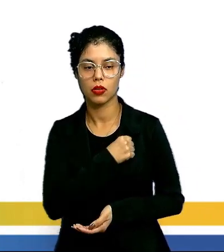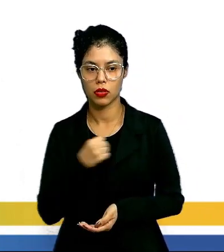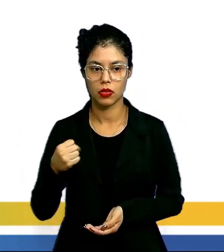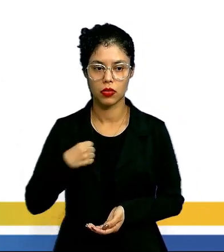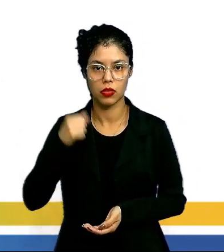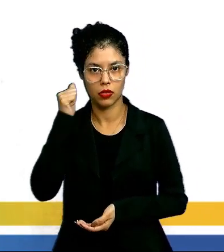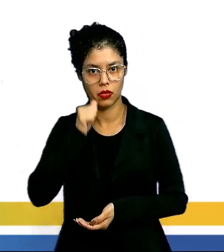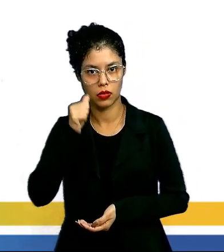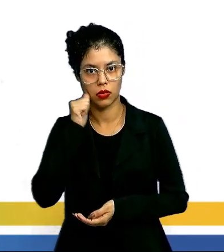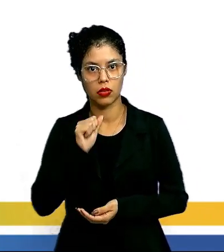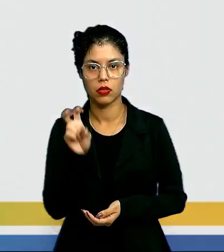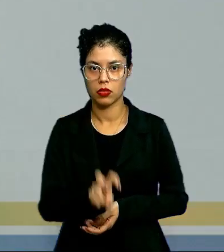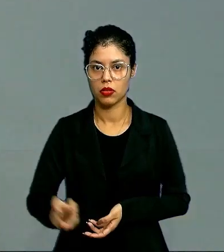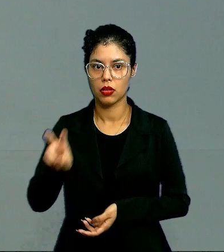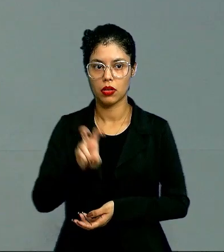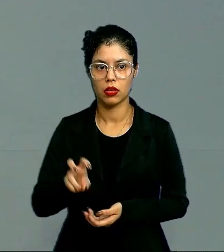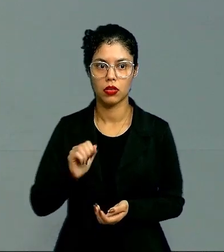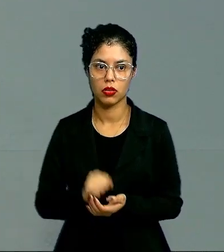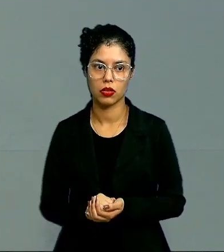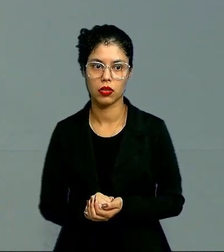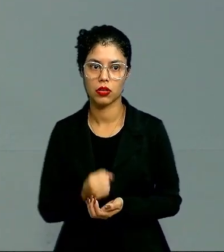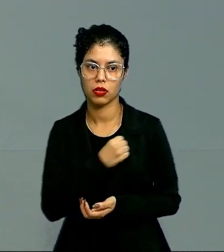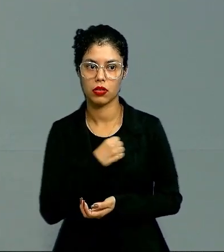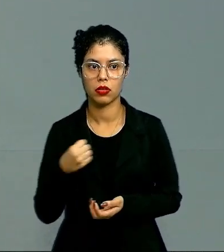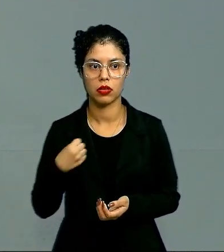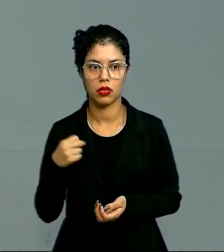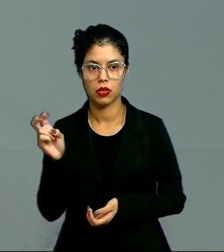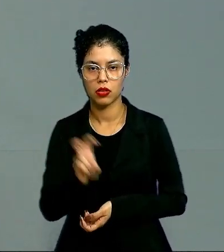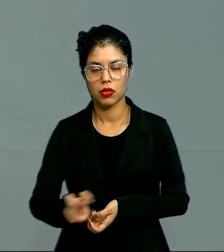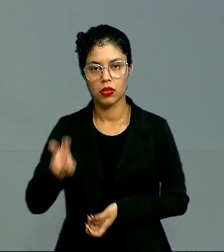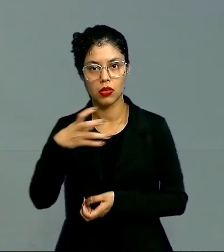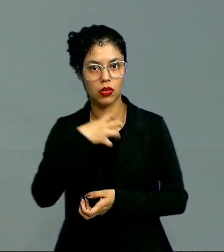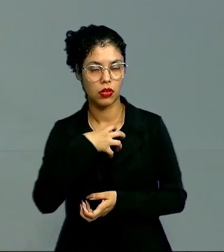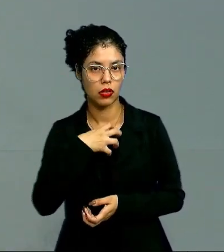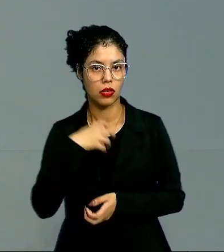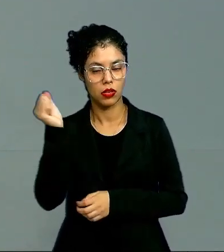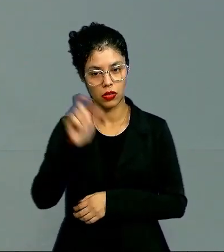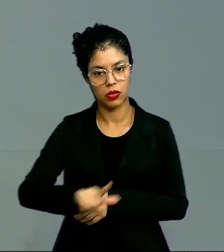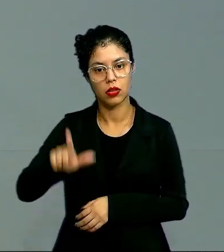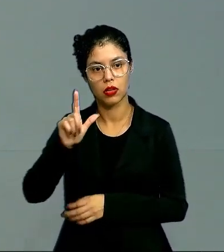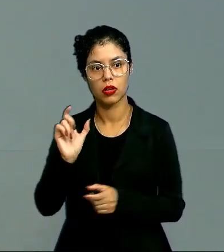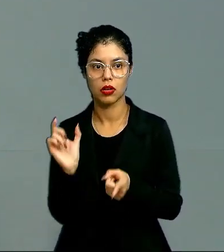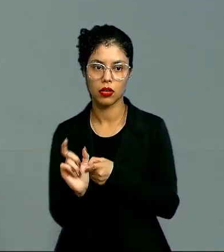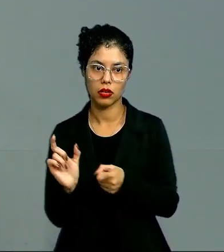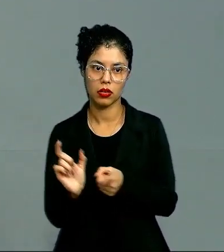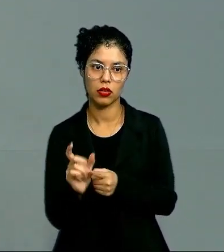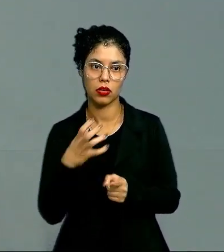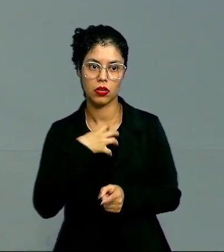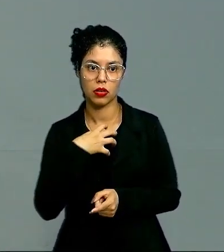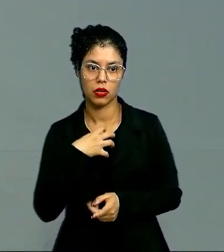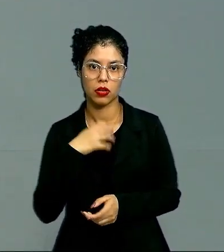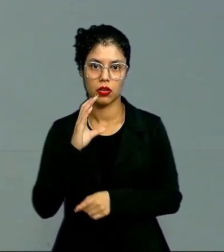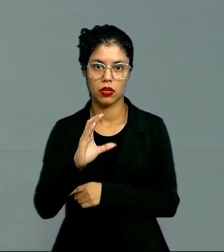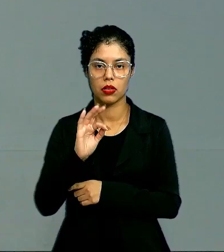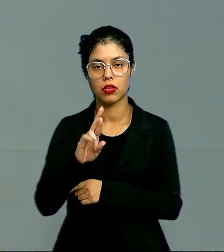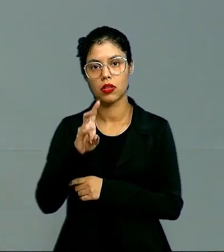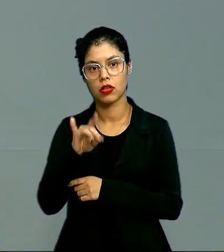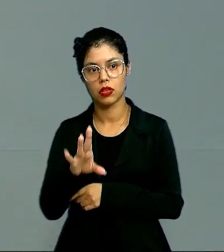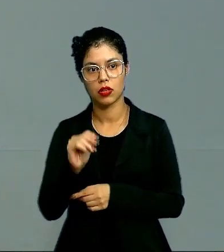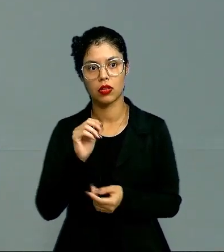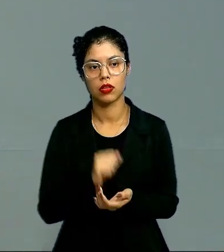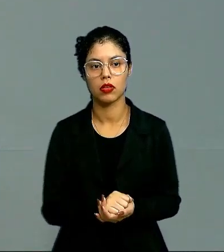uma cobra. Eu não estou dizendo que a sogra seja uma cobra no sentido literal da palavra. É um sentido